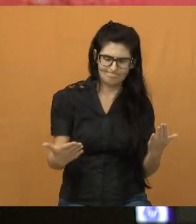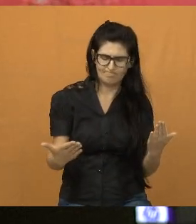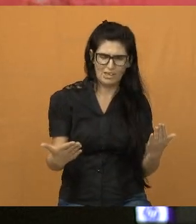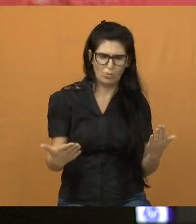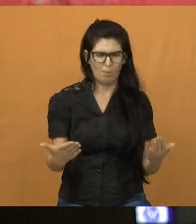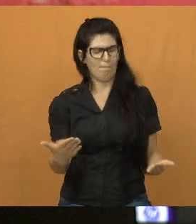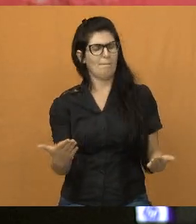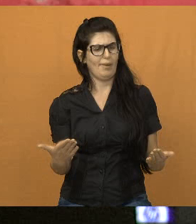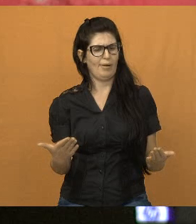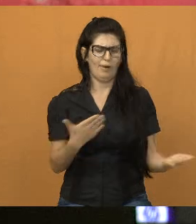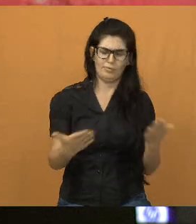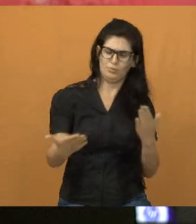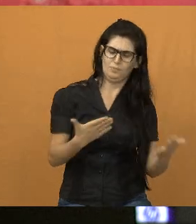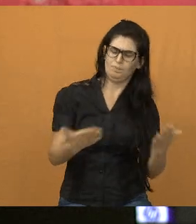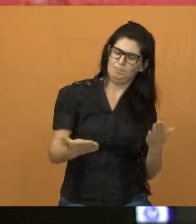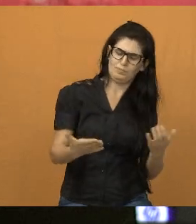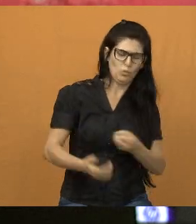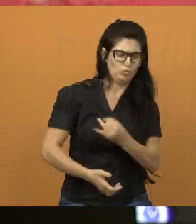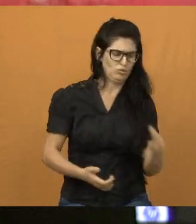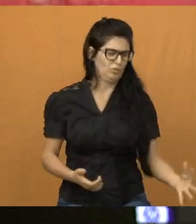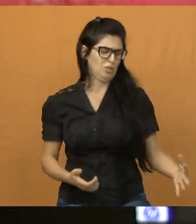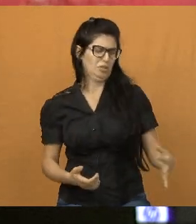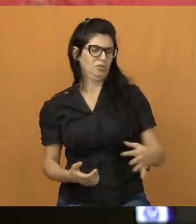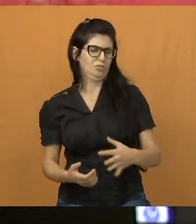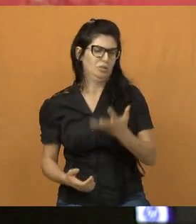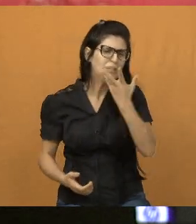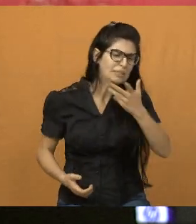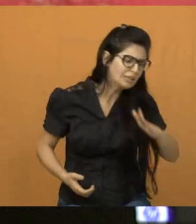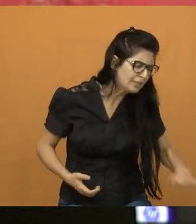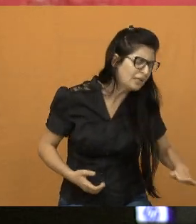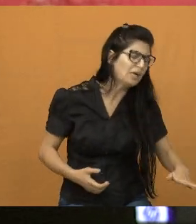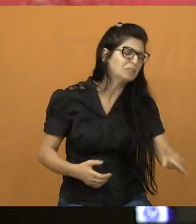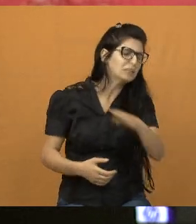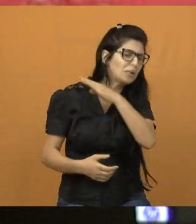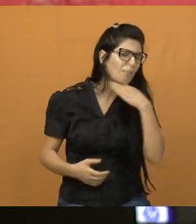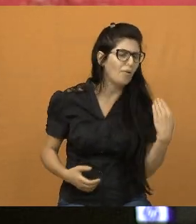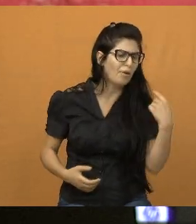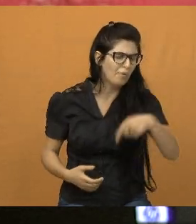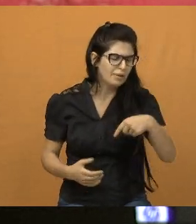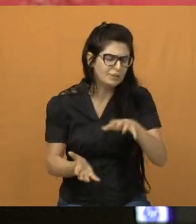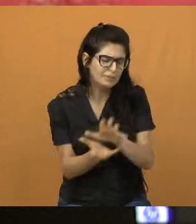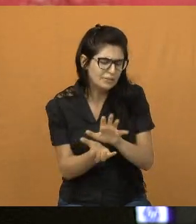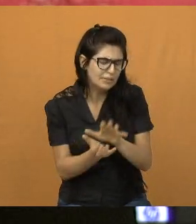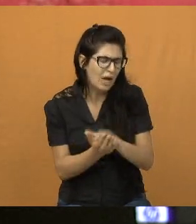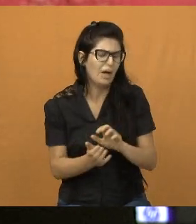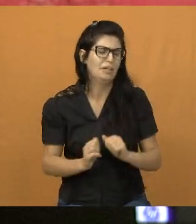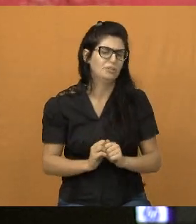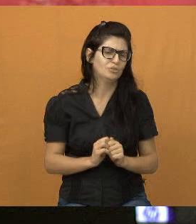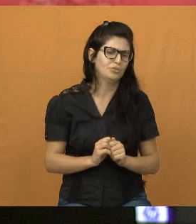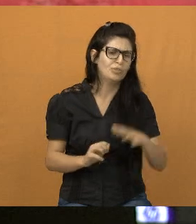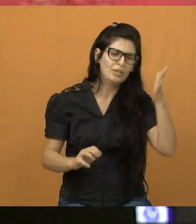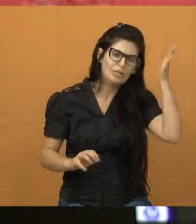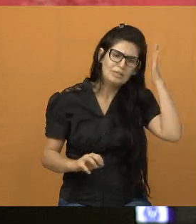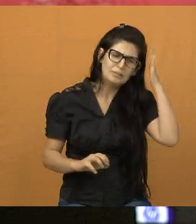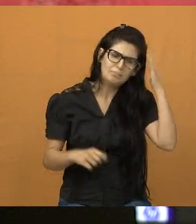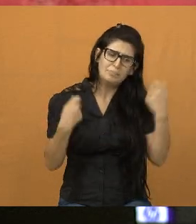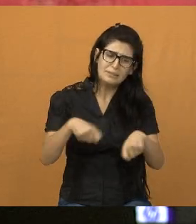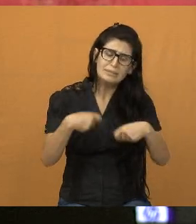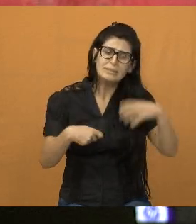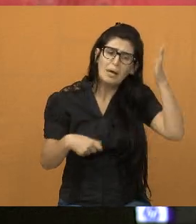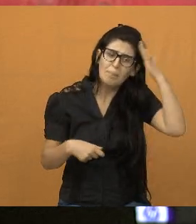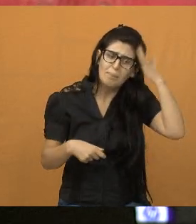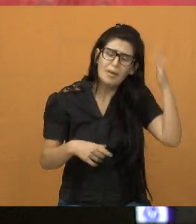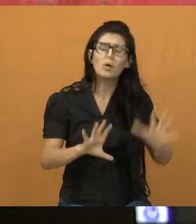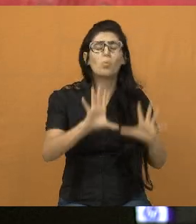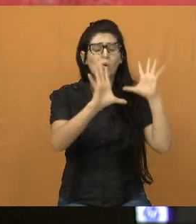agora é feito. Para fazer o fechamento do ano, no entanto, é preciso que nós tenhamos a totalidade daquilo